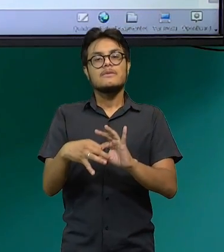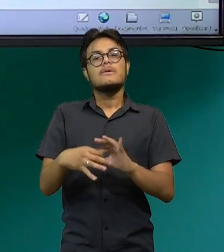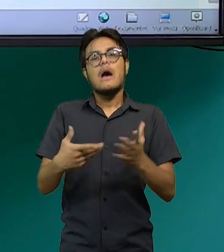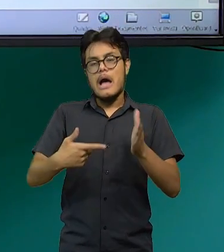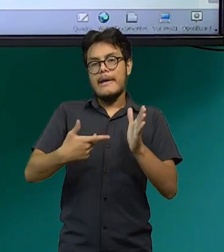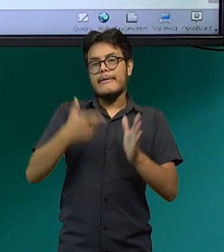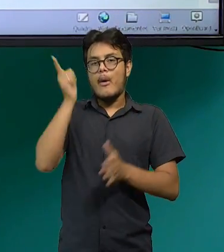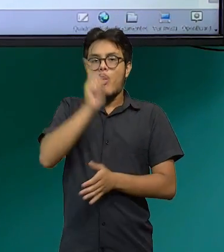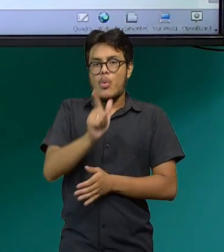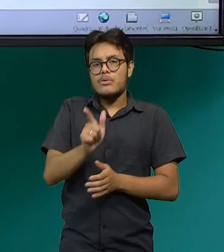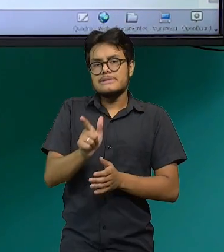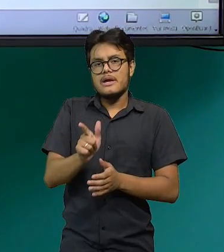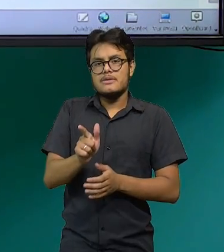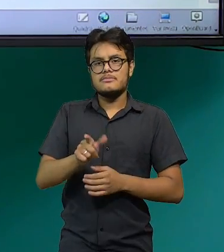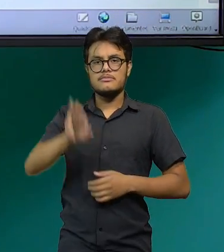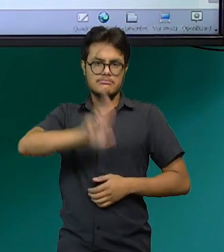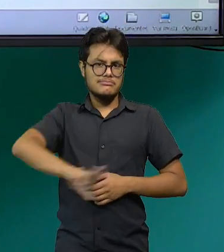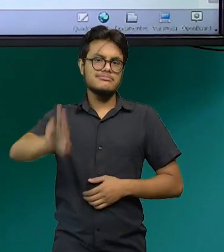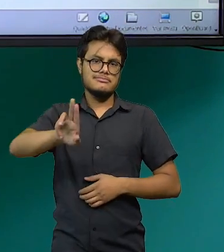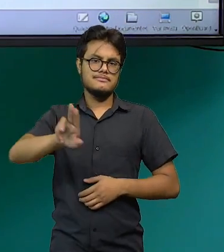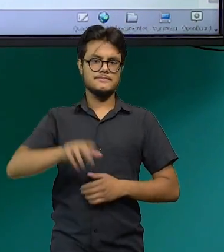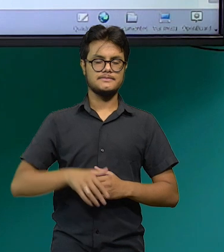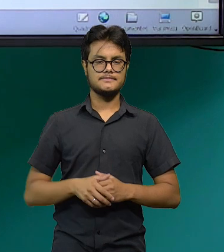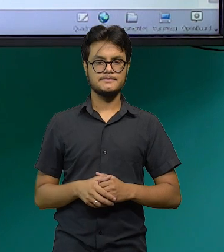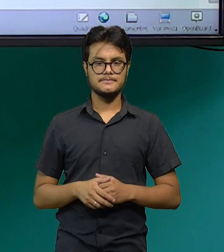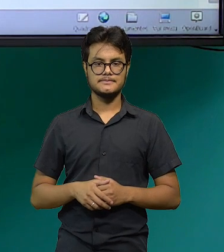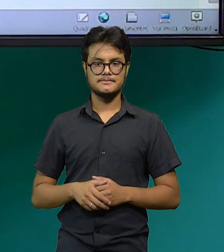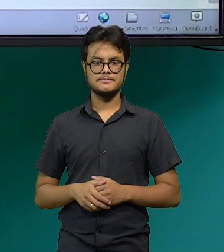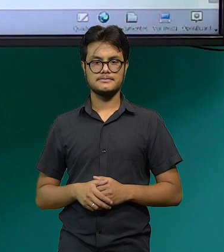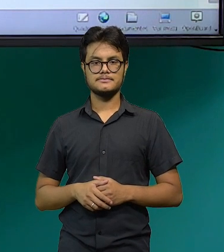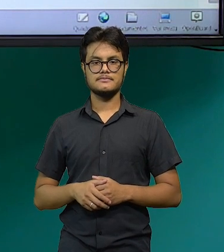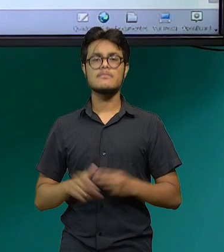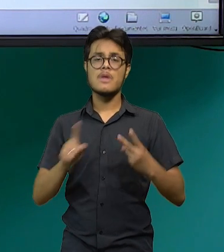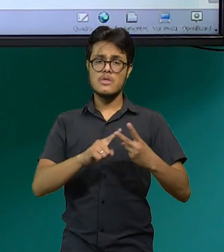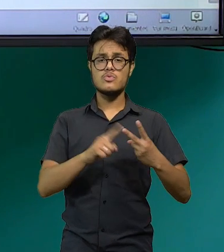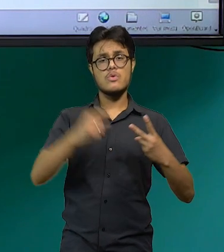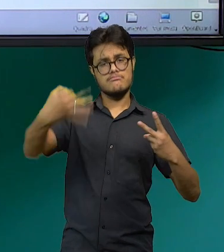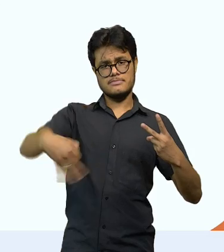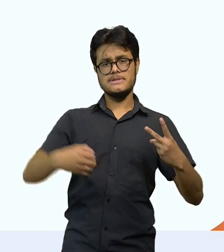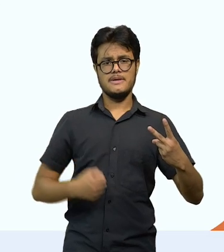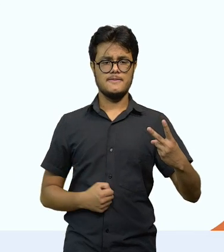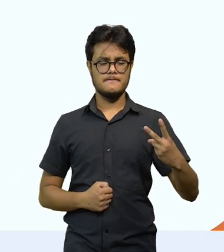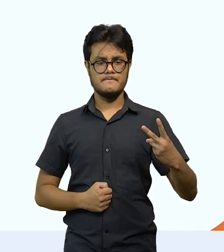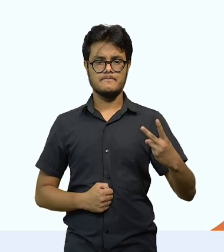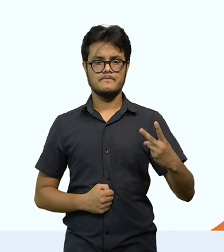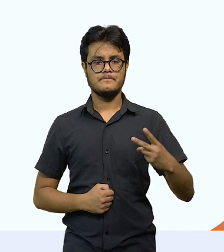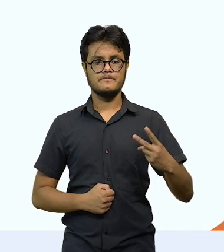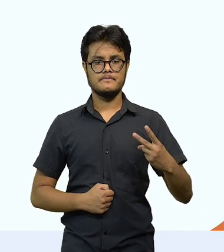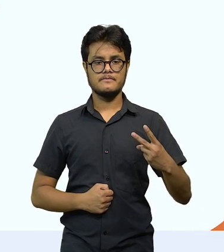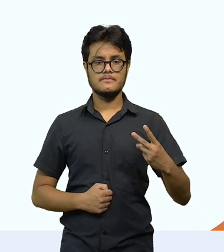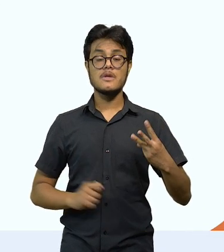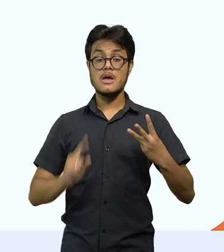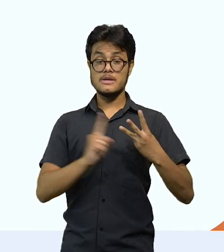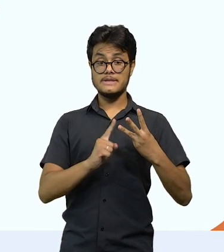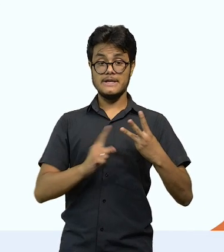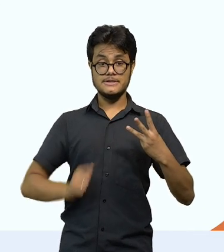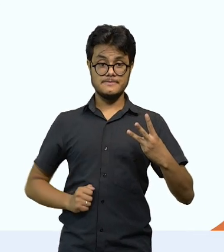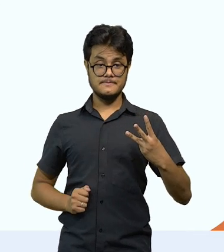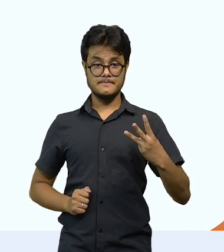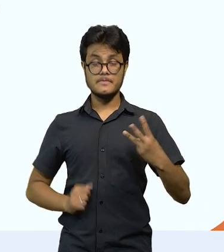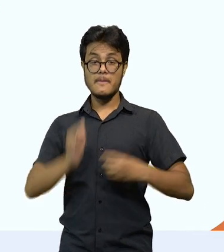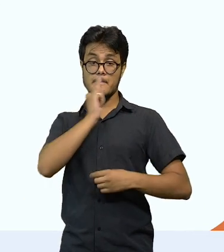bateria e aí eu tenho a máxima corrente elétrica, que é a corrente de curto-circuito. Afirmativa 3. Em